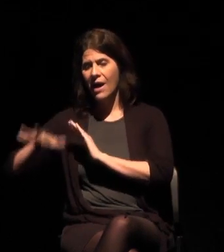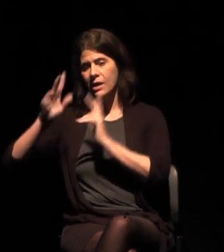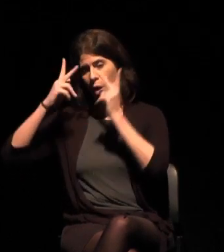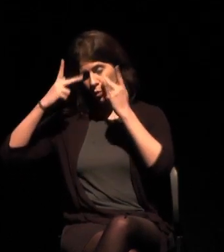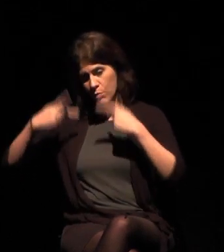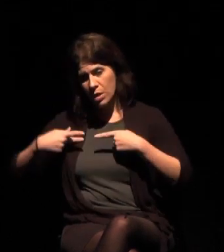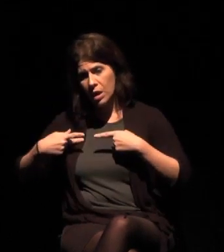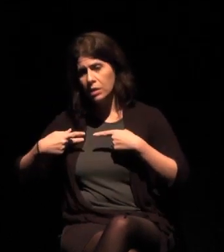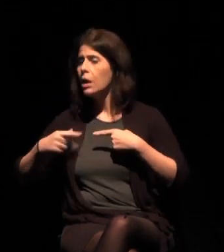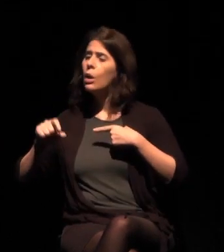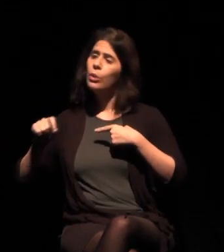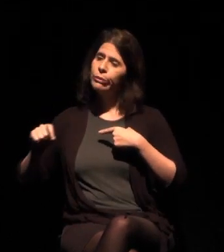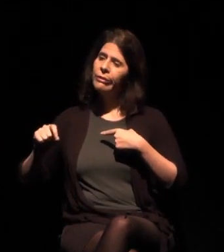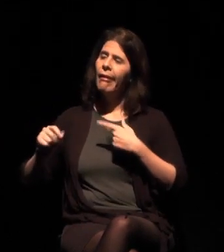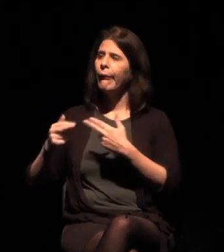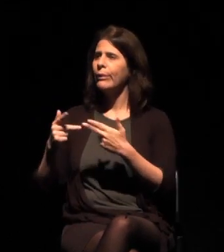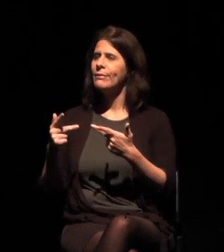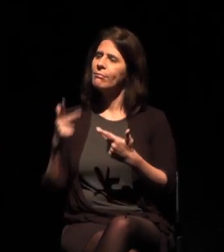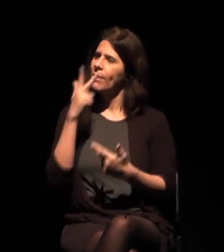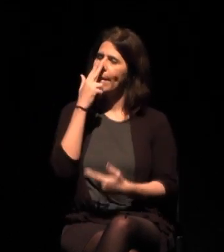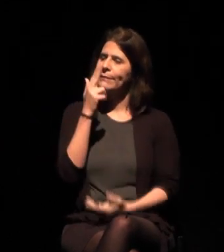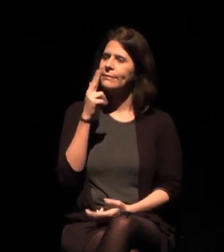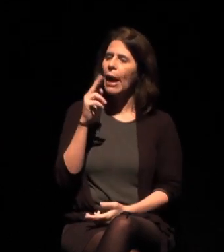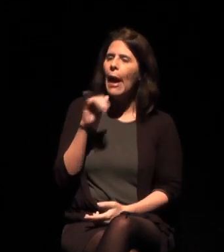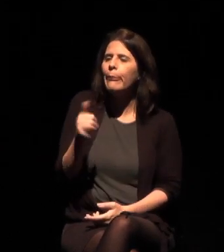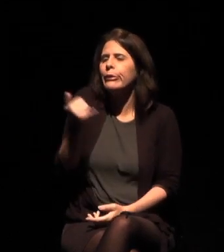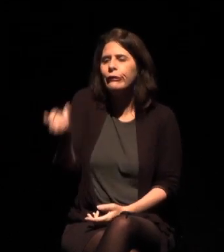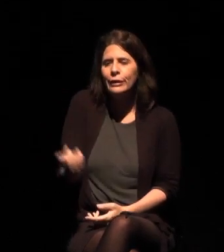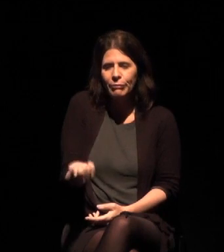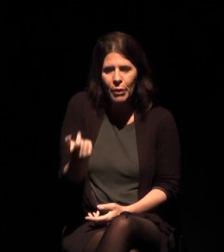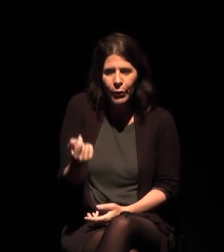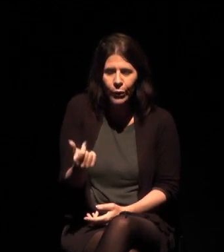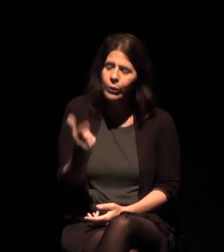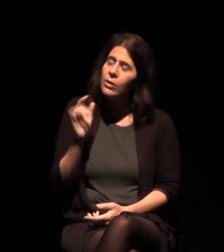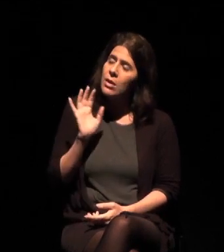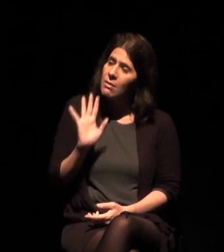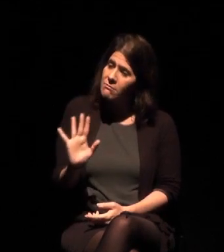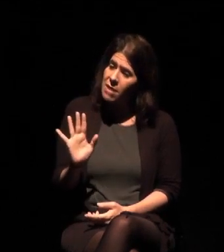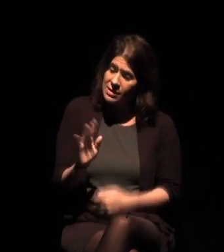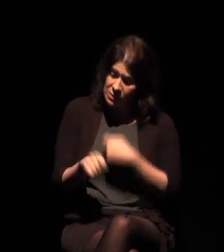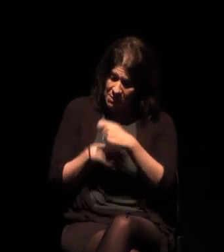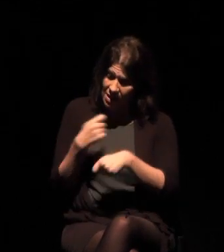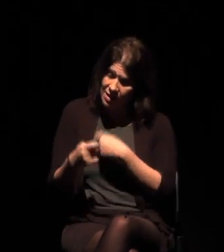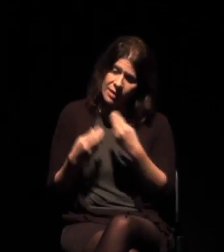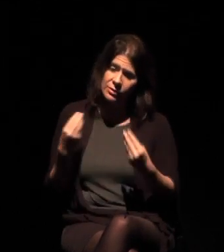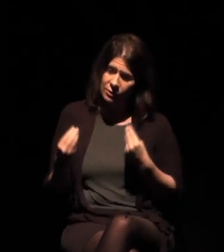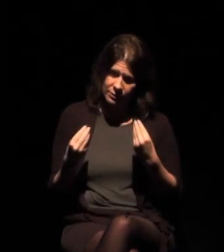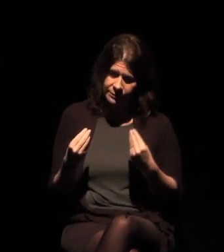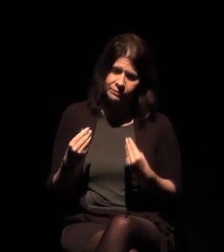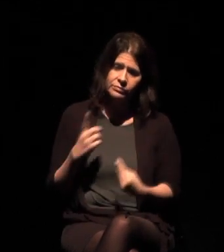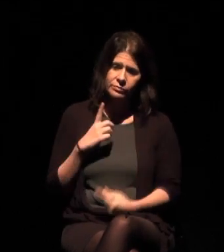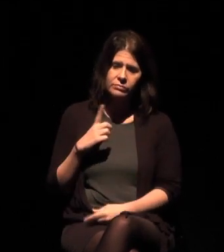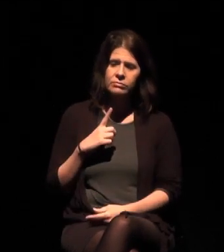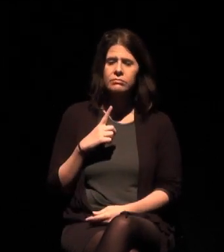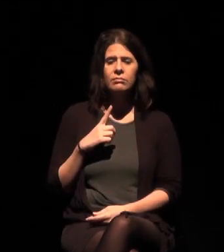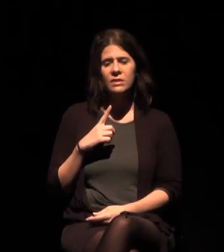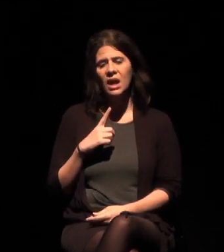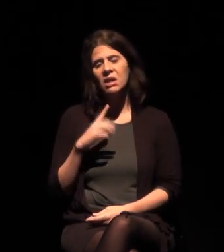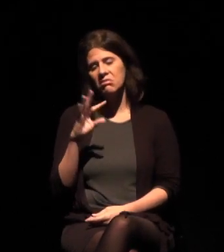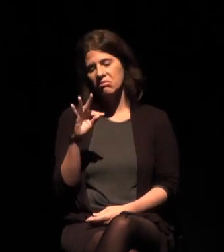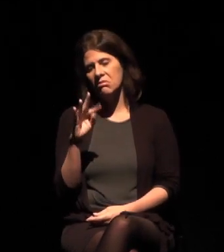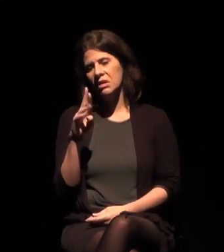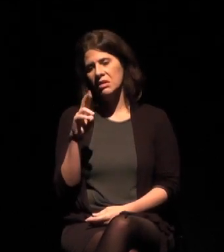úteis evidentemente é aquilo que o mercado precisaria a 13 off tem sempre que ser evidentemente